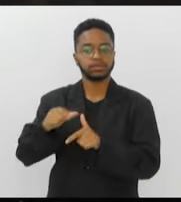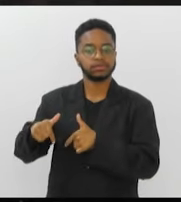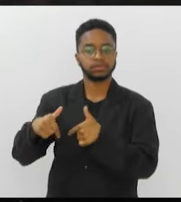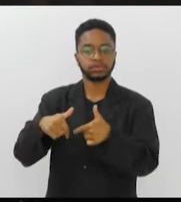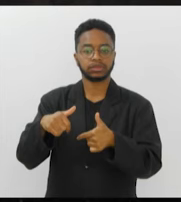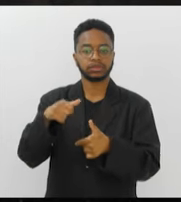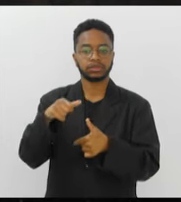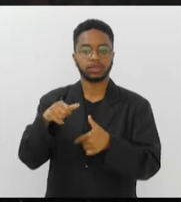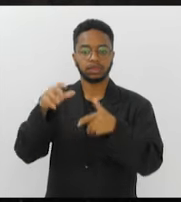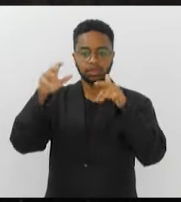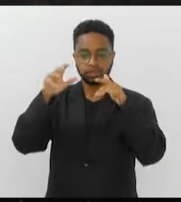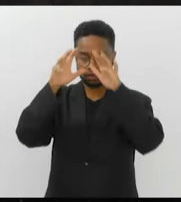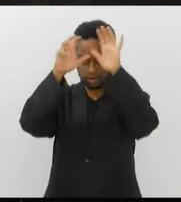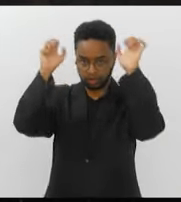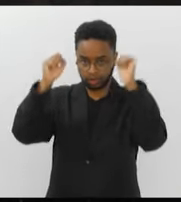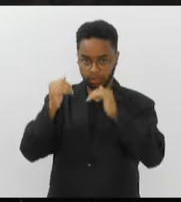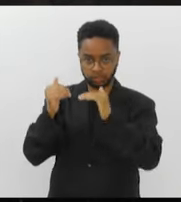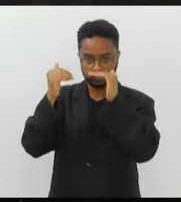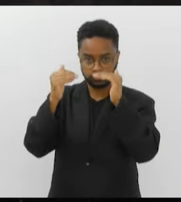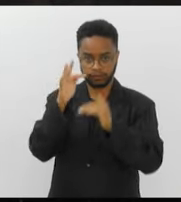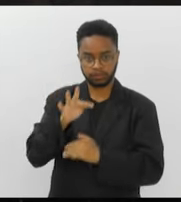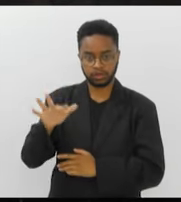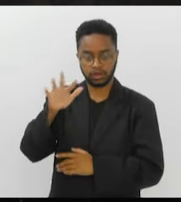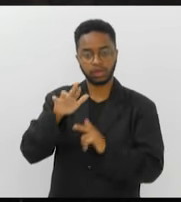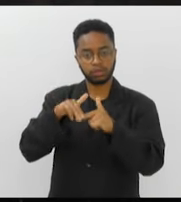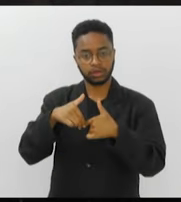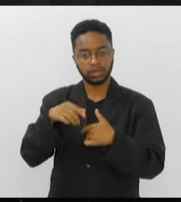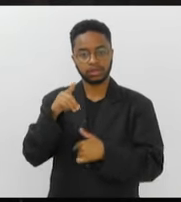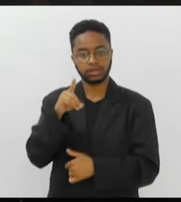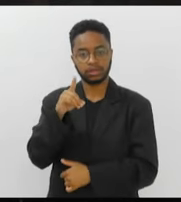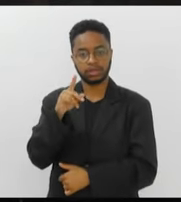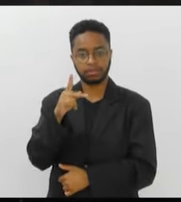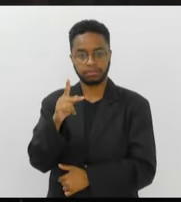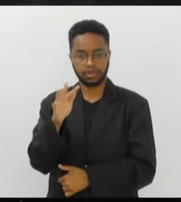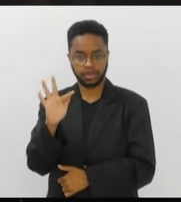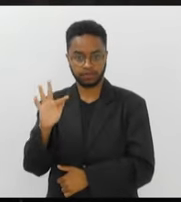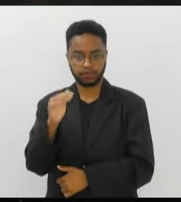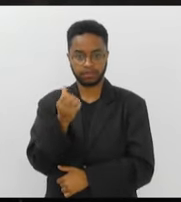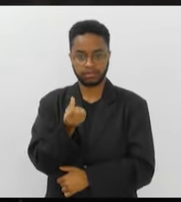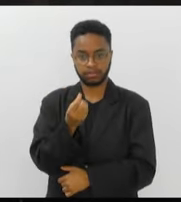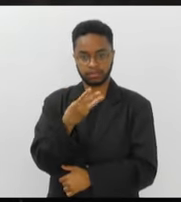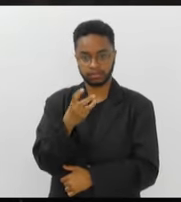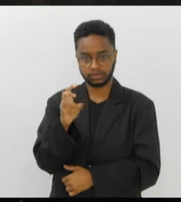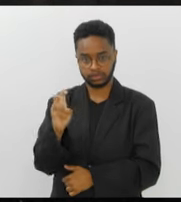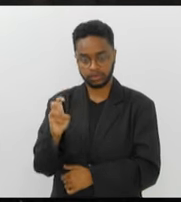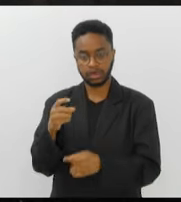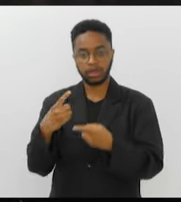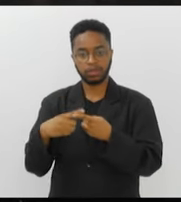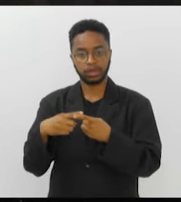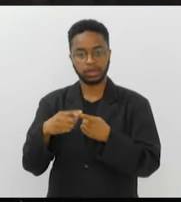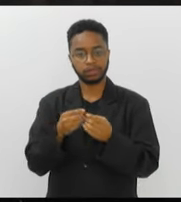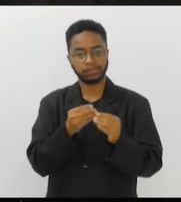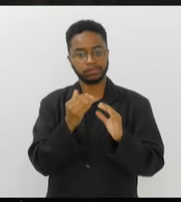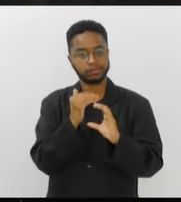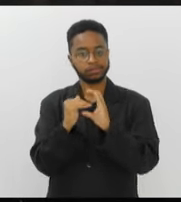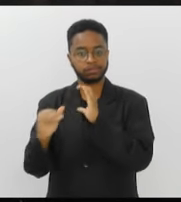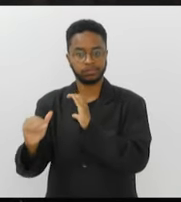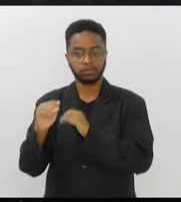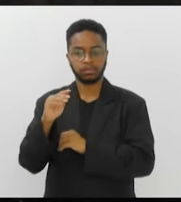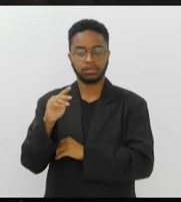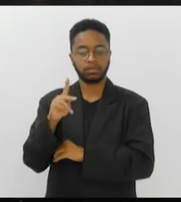STF, através da ADPF 635, né? Pedido que foi encaminhado pelo PSOL ao ministro